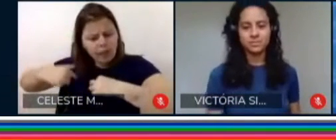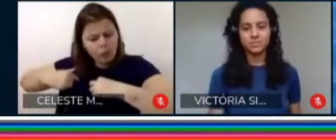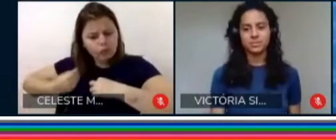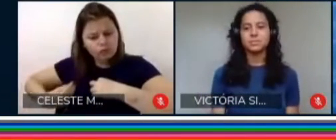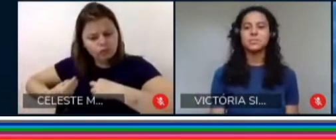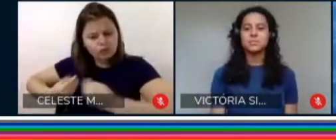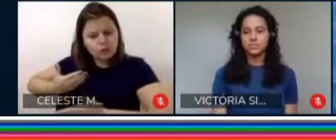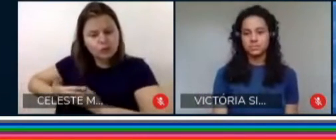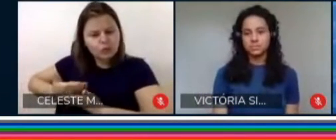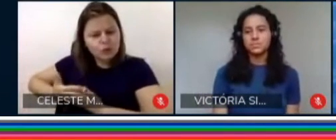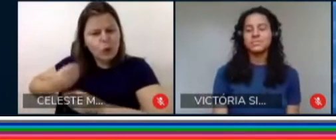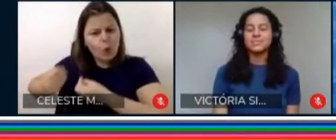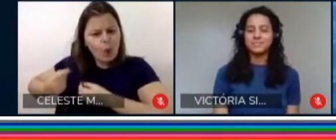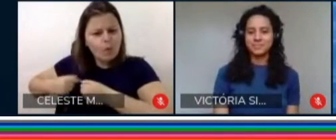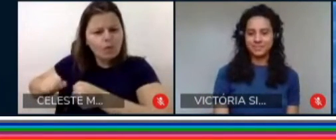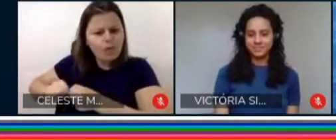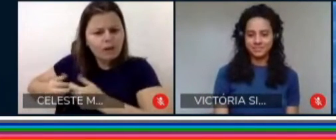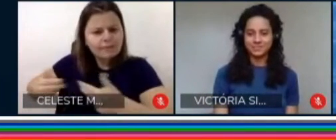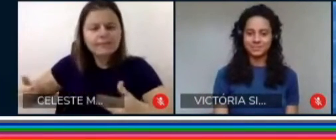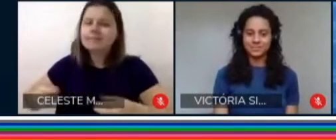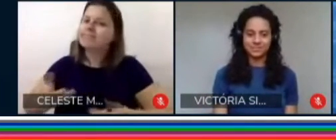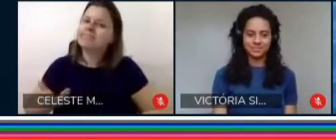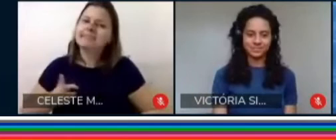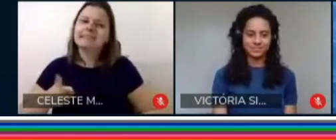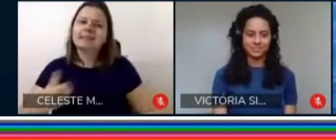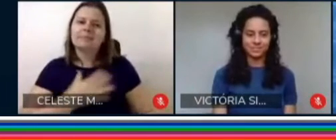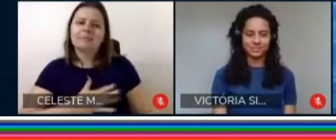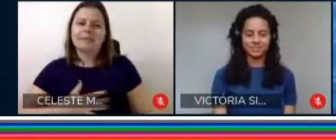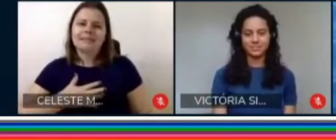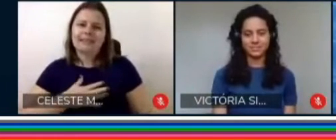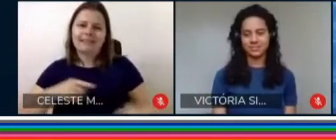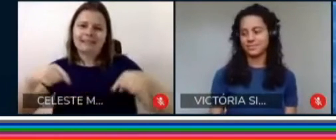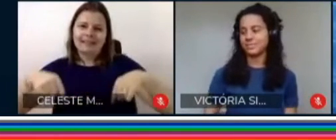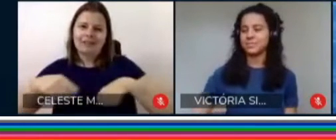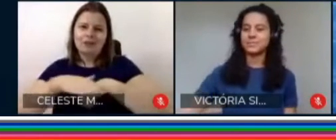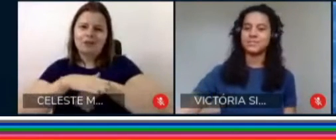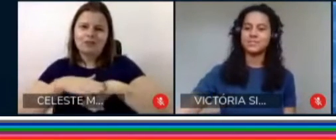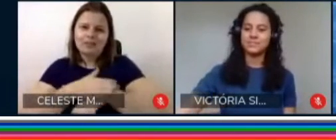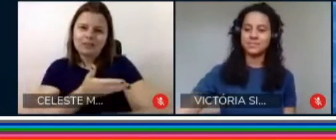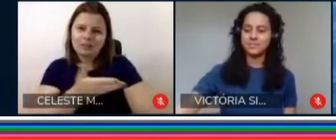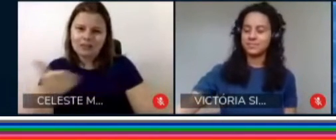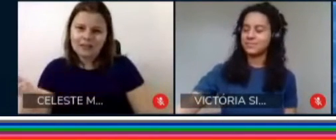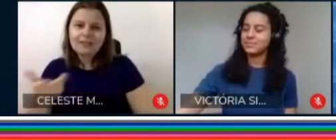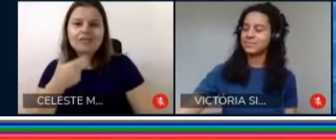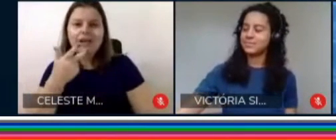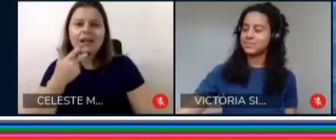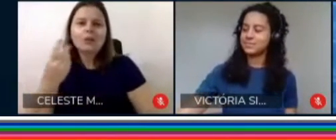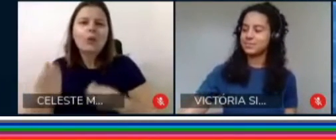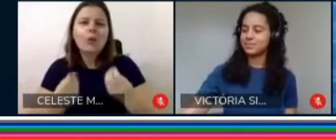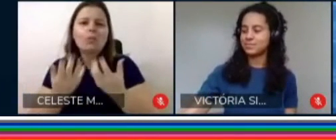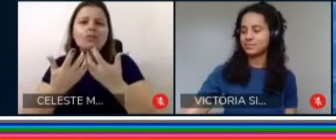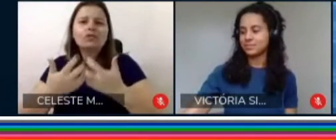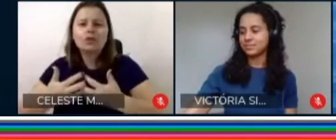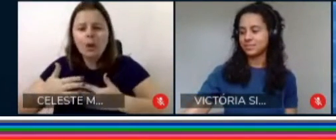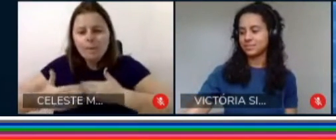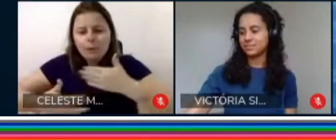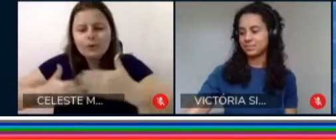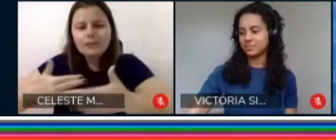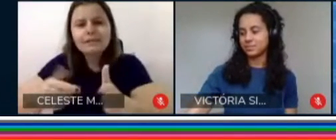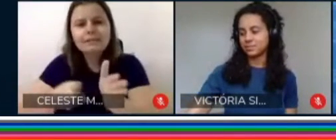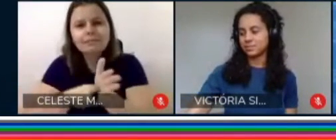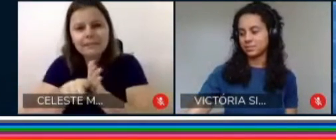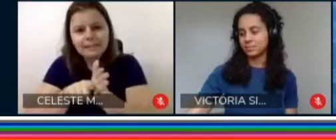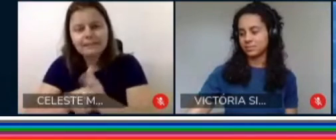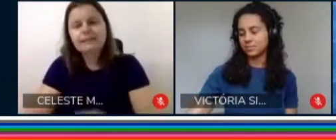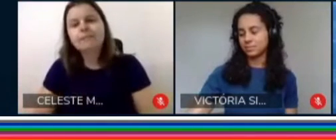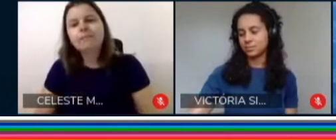estudando. Então, é sempre um prazer estar aqui com vocês e falar a respeito de processos de pesquisa, né? Lembrando que nós temos